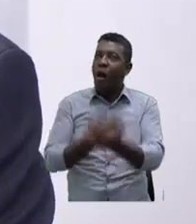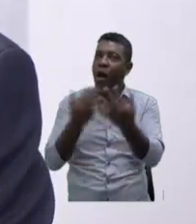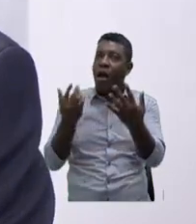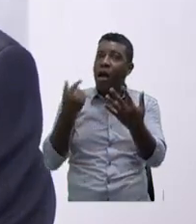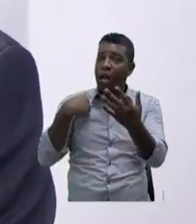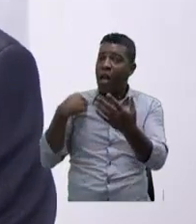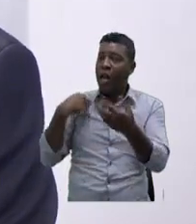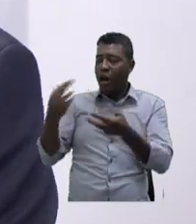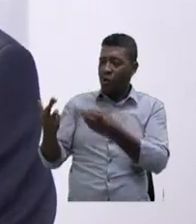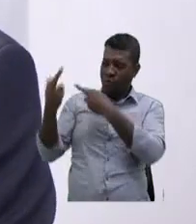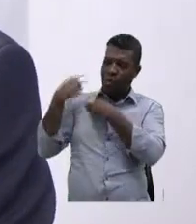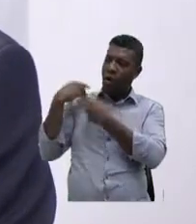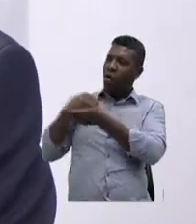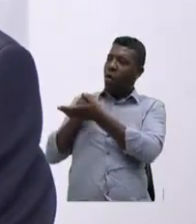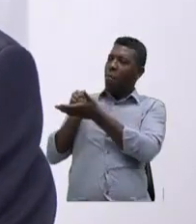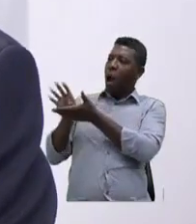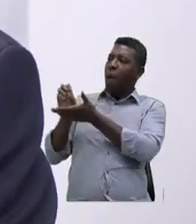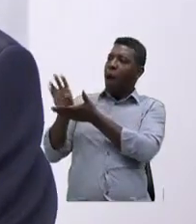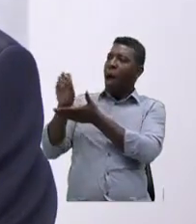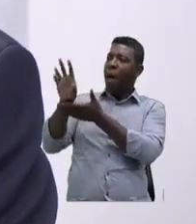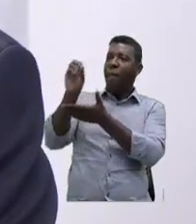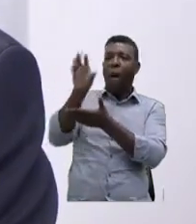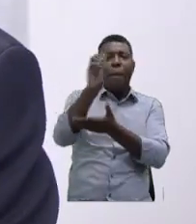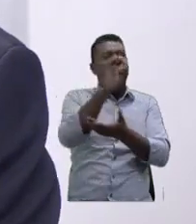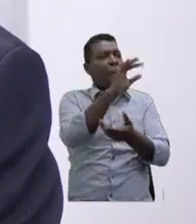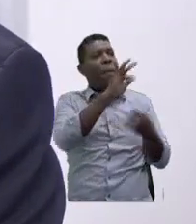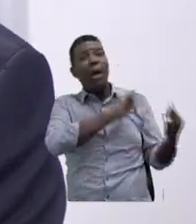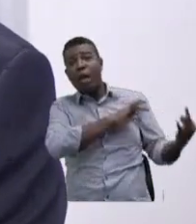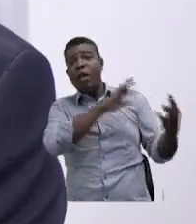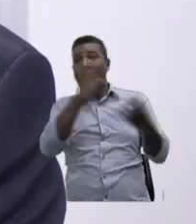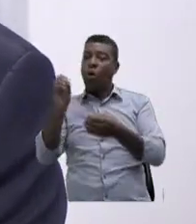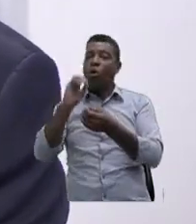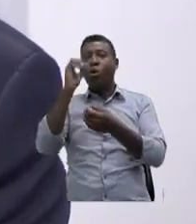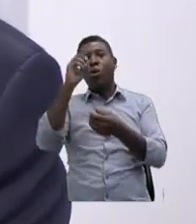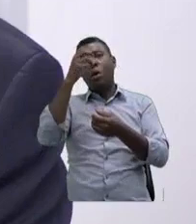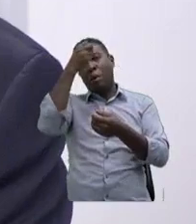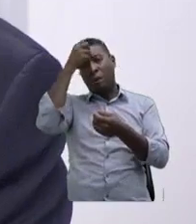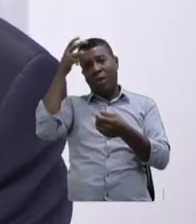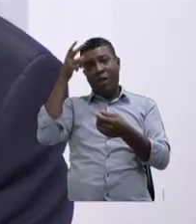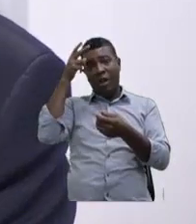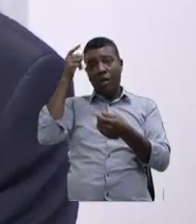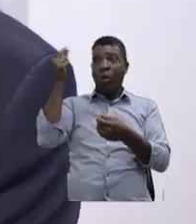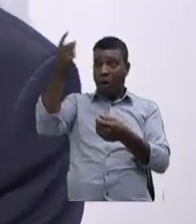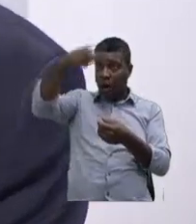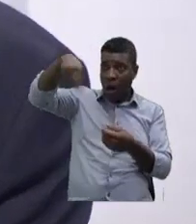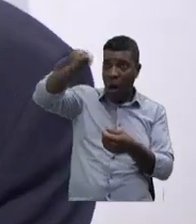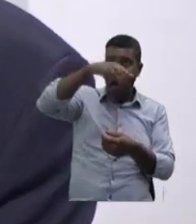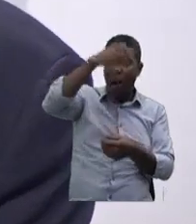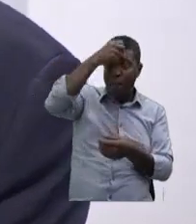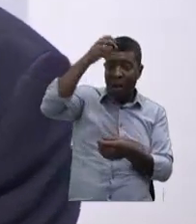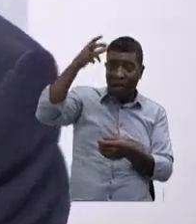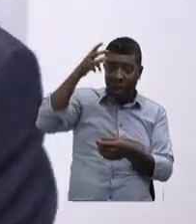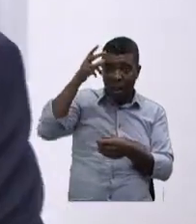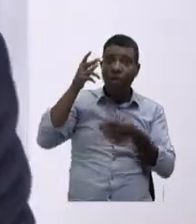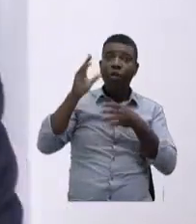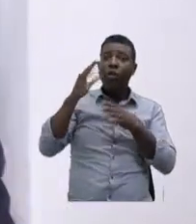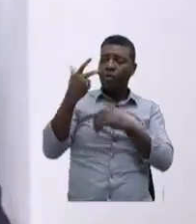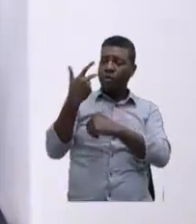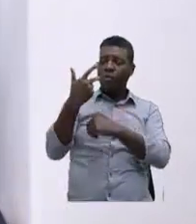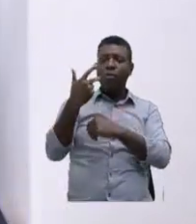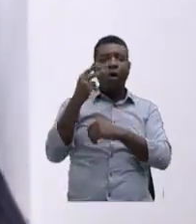prefeitos. E a manifestação dos prefeitos foi bastante satisfatória em poder assistir o vídeo do